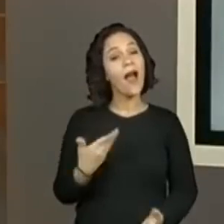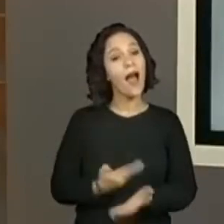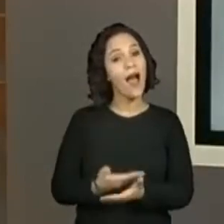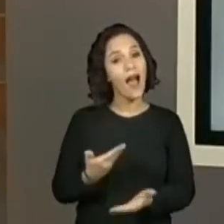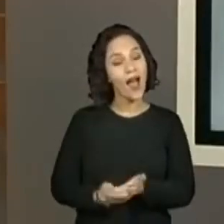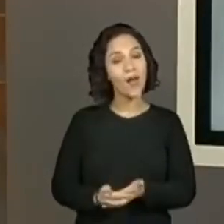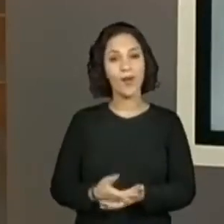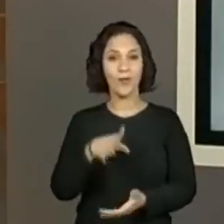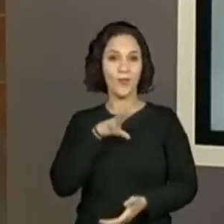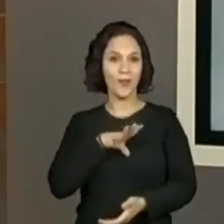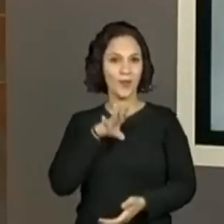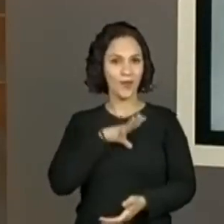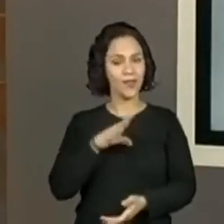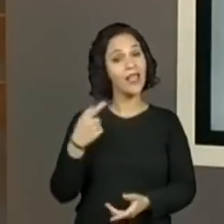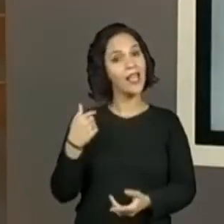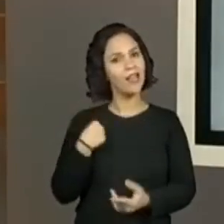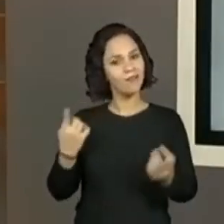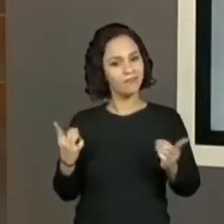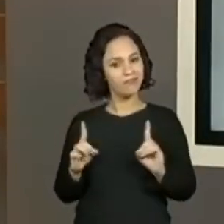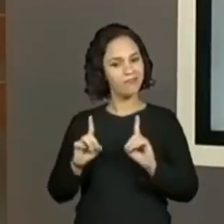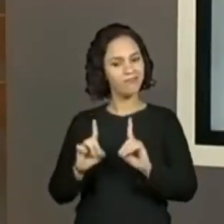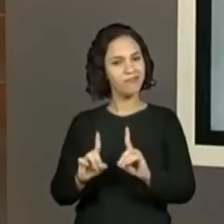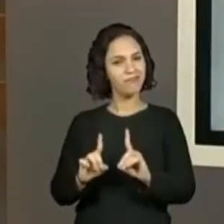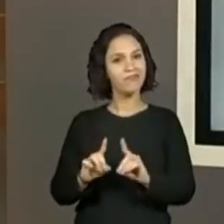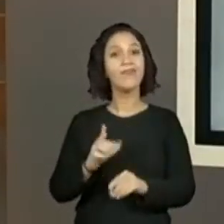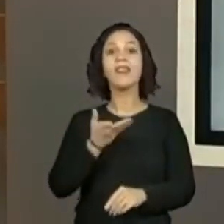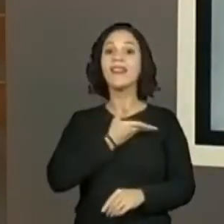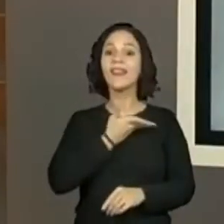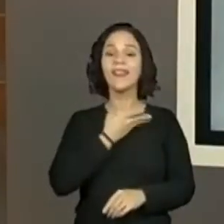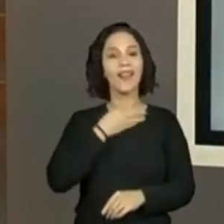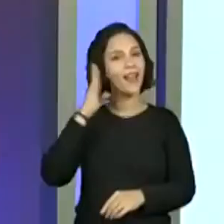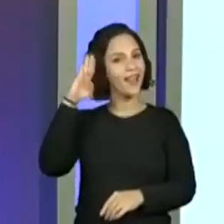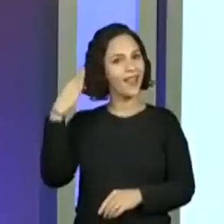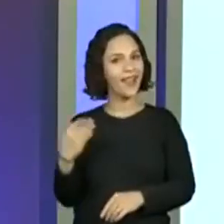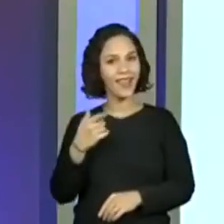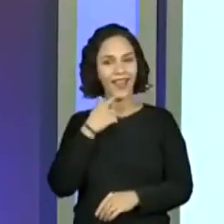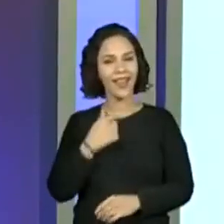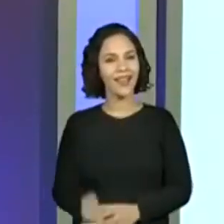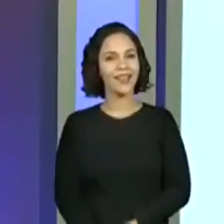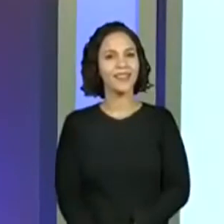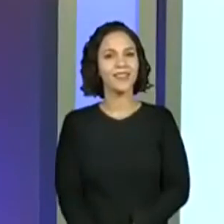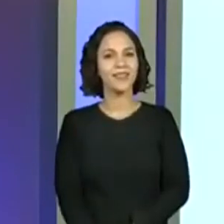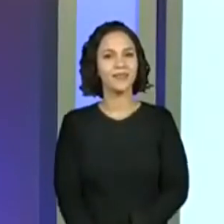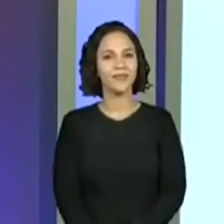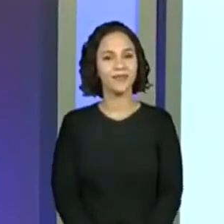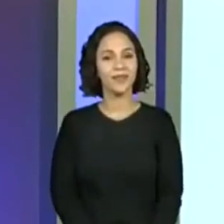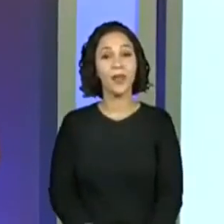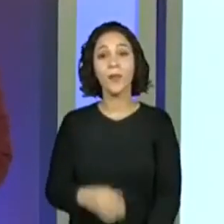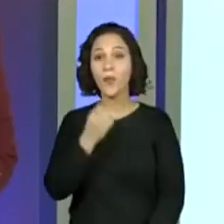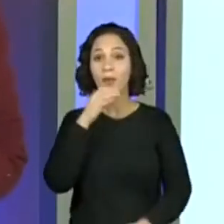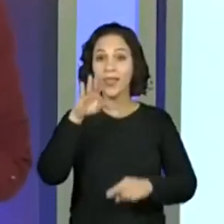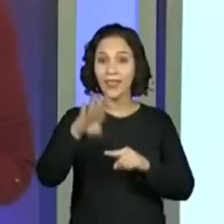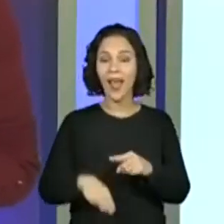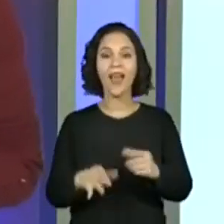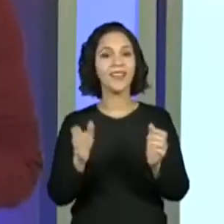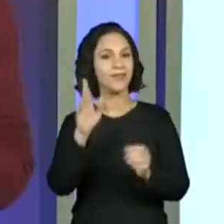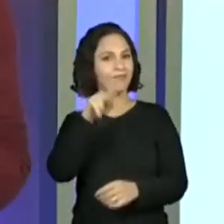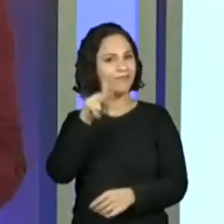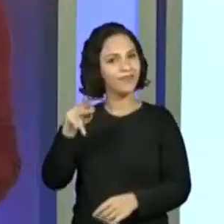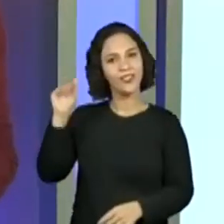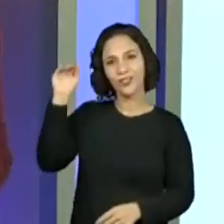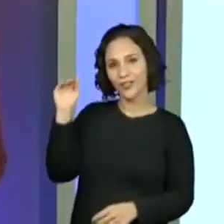aula de língua portuguesa e estou super bem acompanhada da minha colega Kelly. Boa tarde, professora Joyce. Boa tarde, turma do quarto